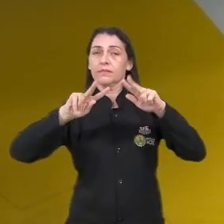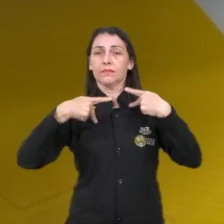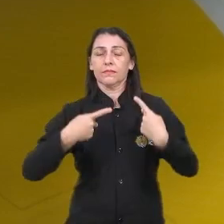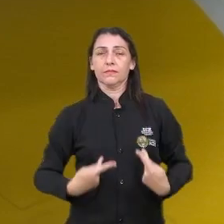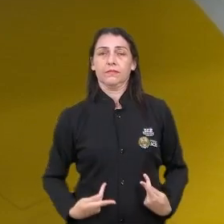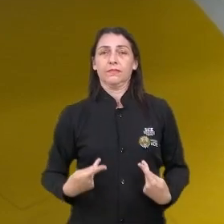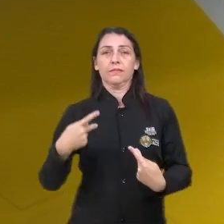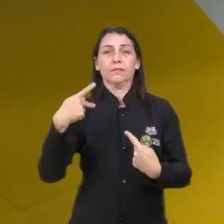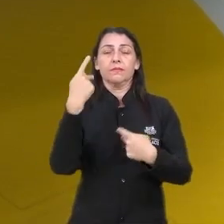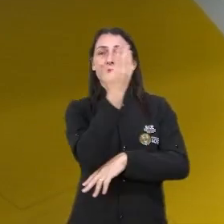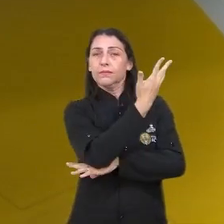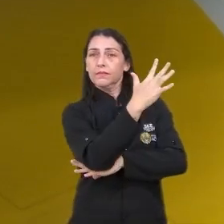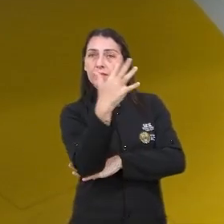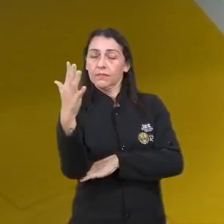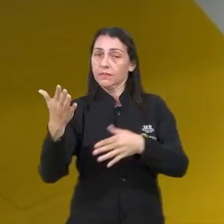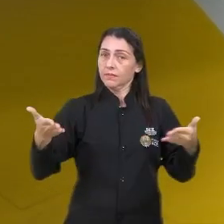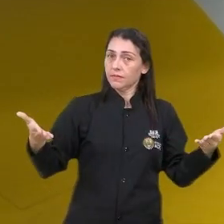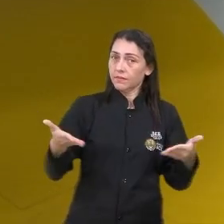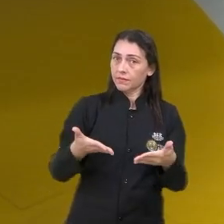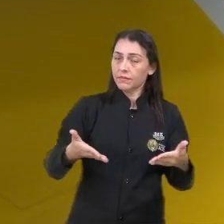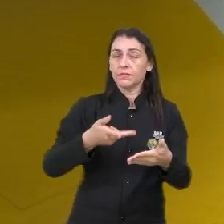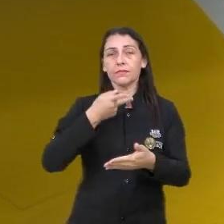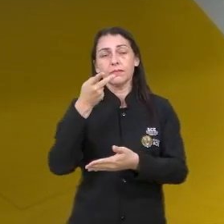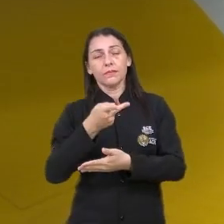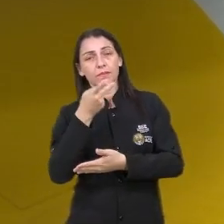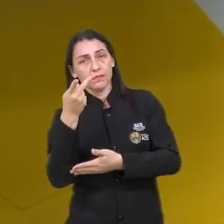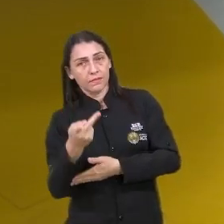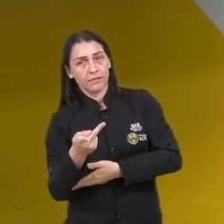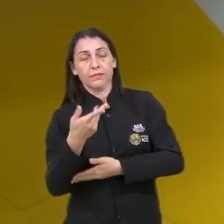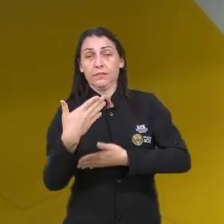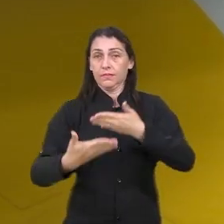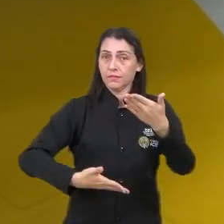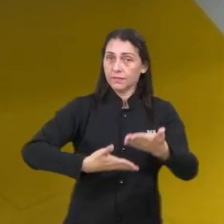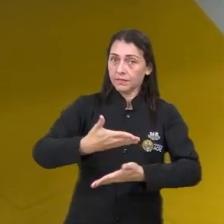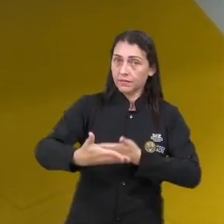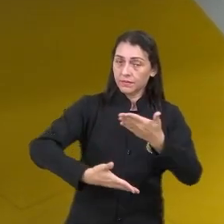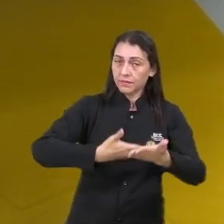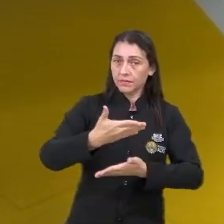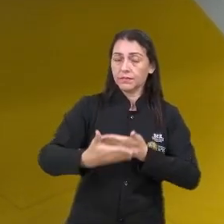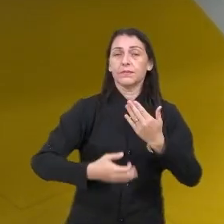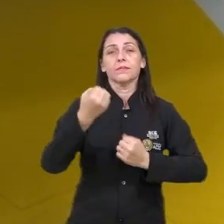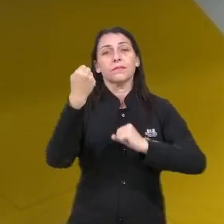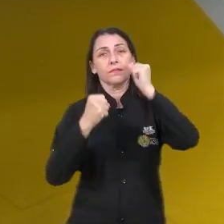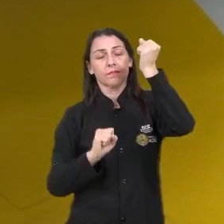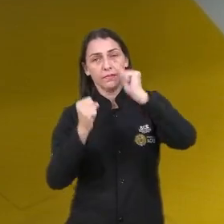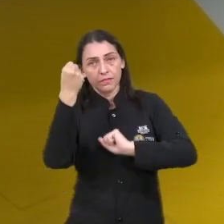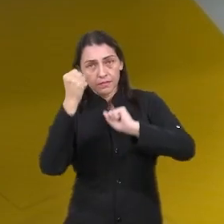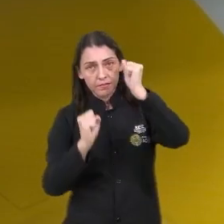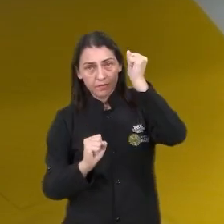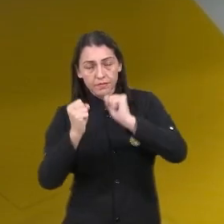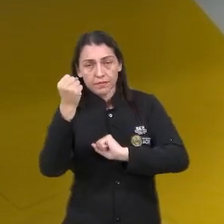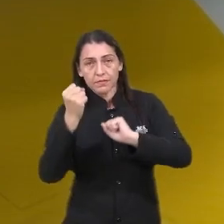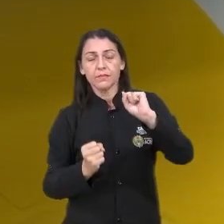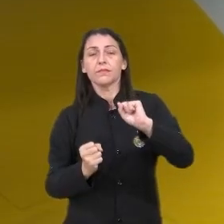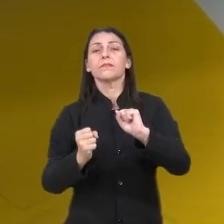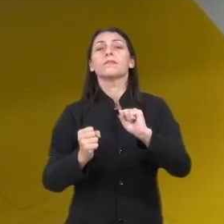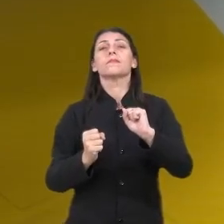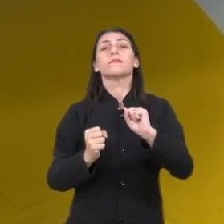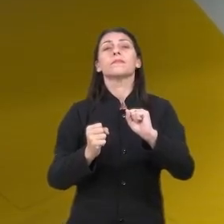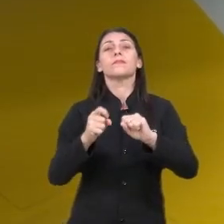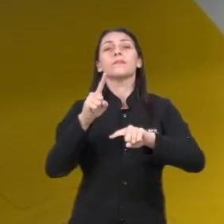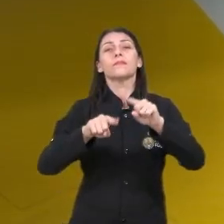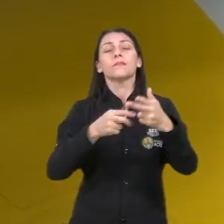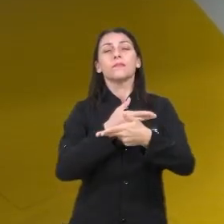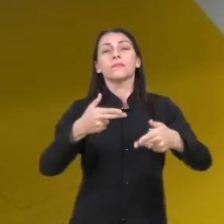Humanidades e Natureza. Hoje nós vamos falar sobre a interação entre a indústria e os